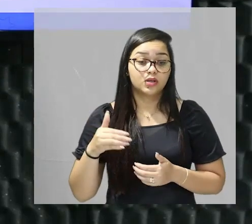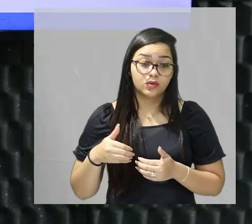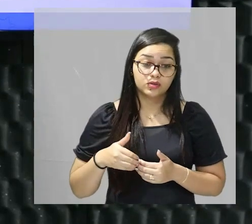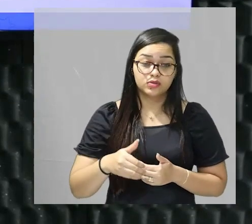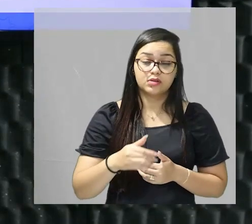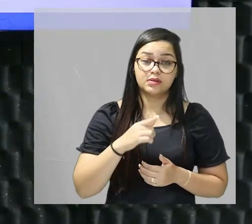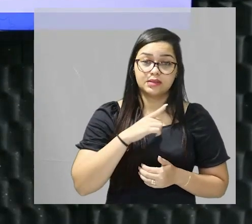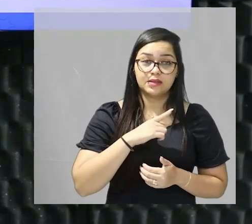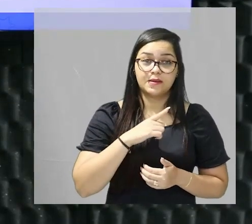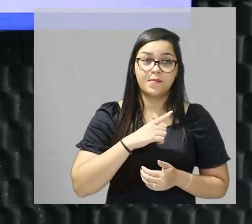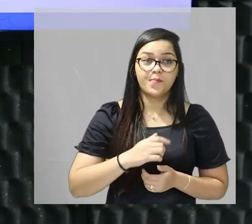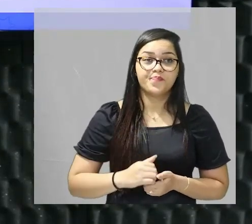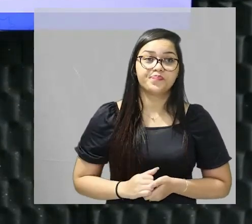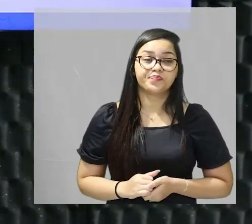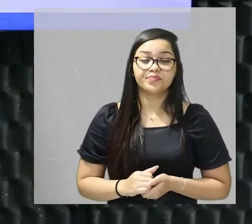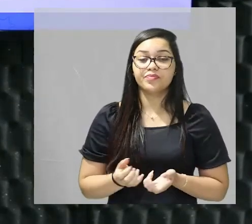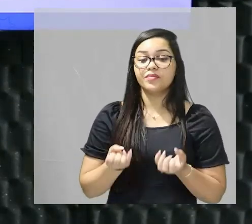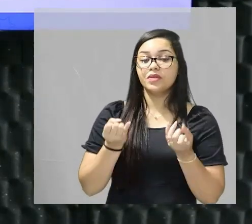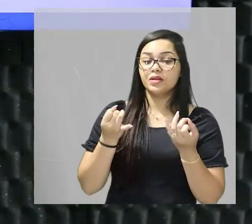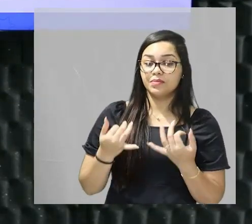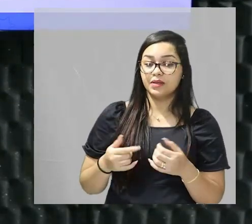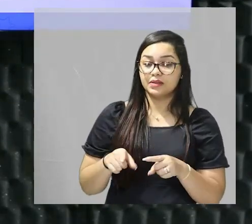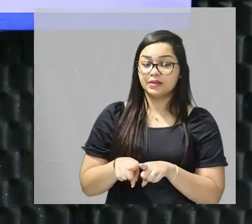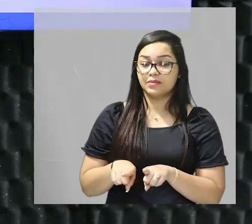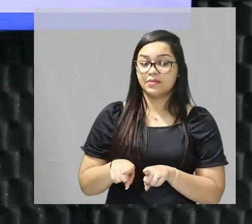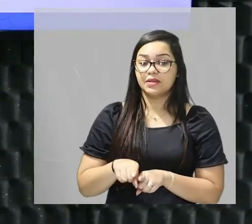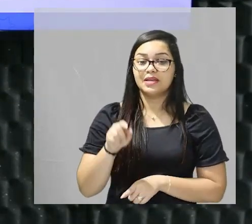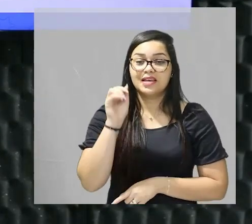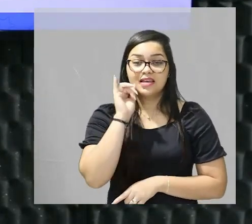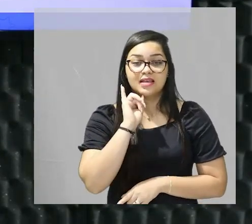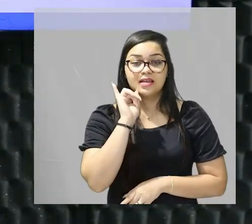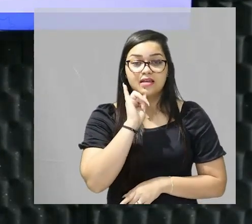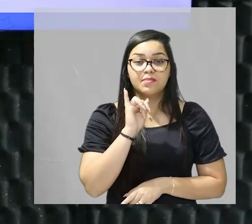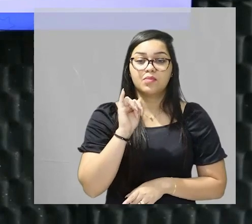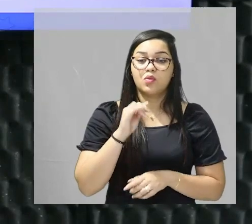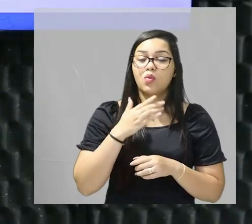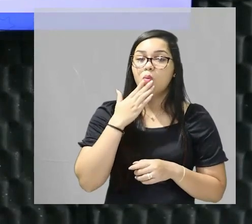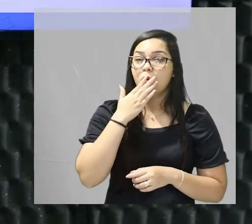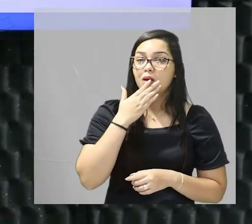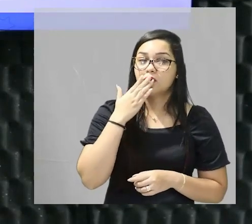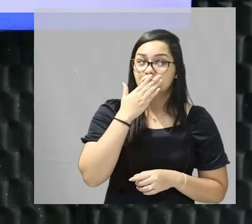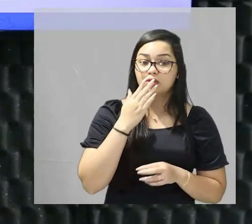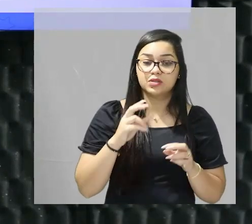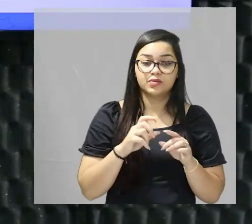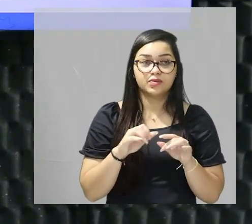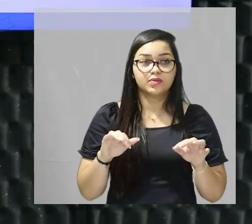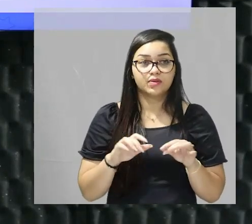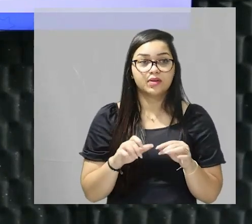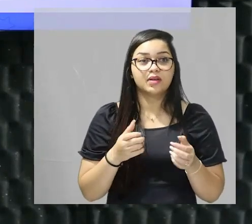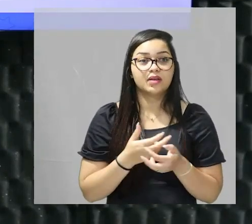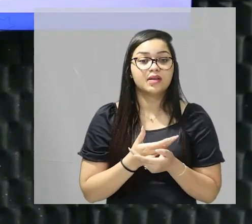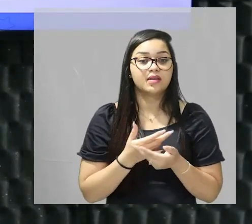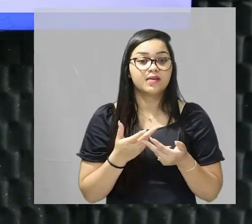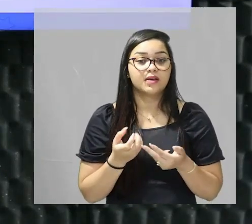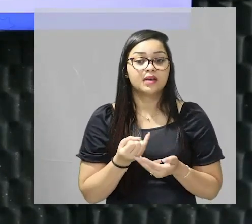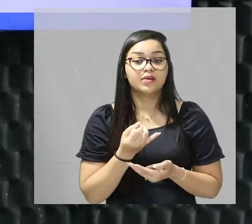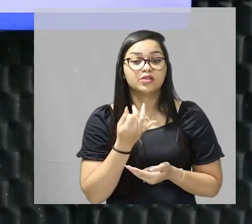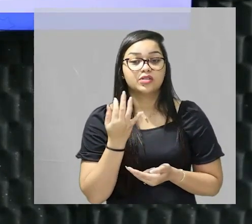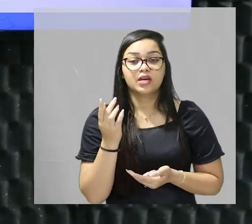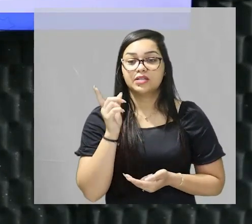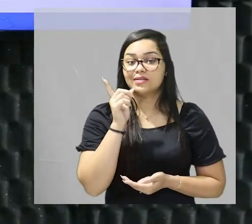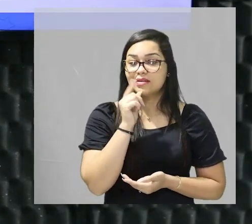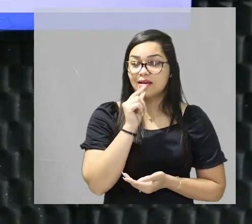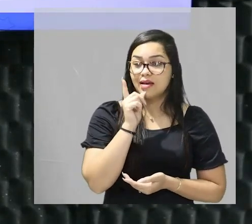questão. Isso explica, por exemplo, o açúcar se dissolver em grandes quantidades na água,